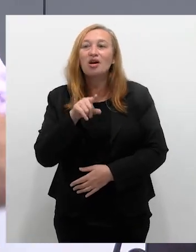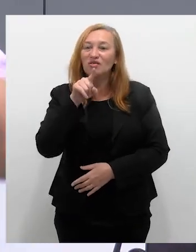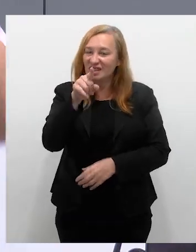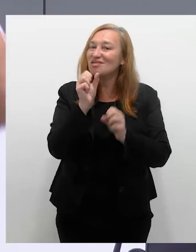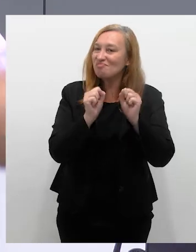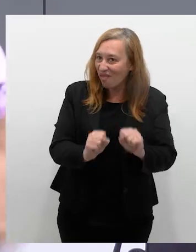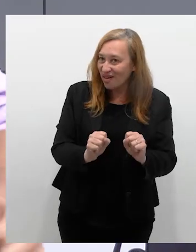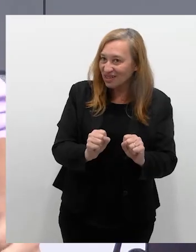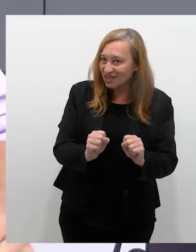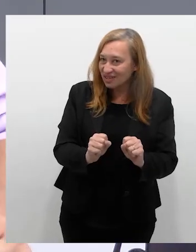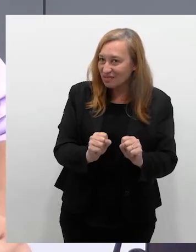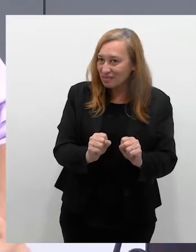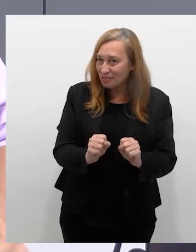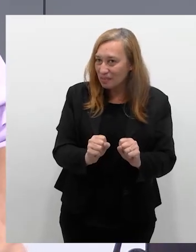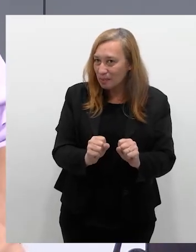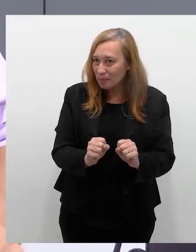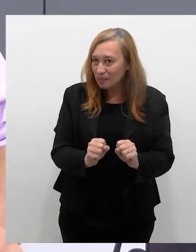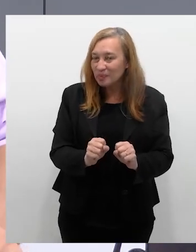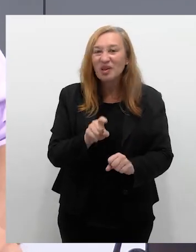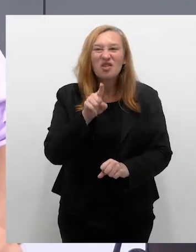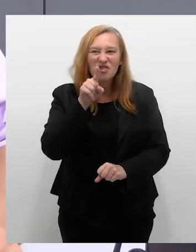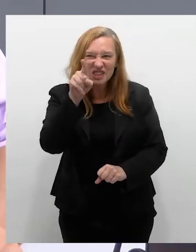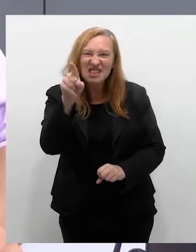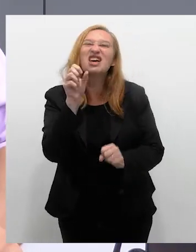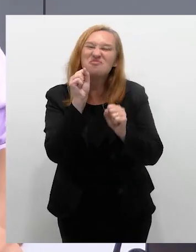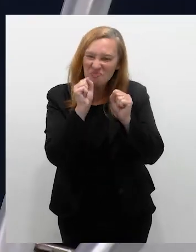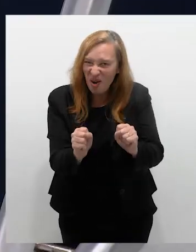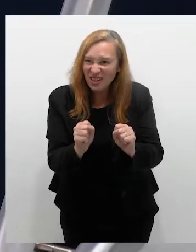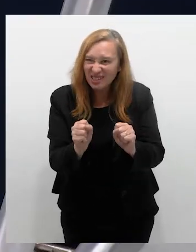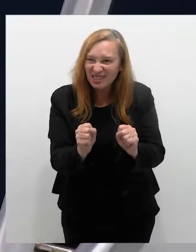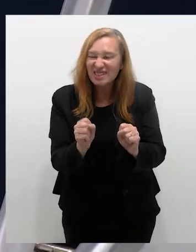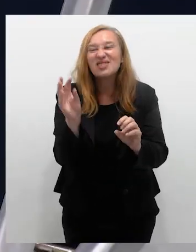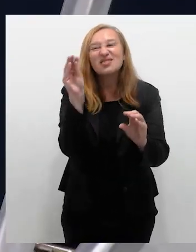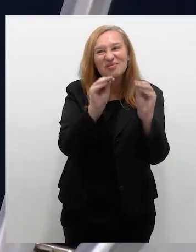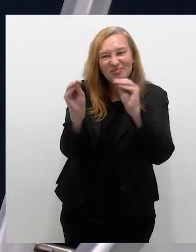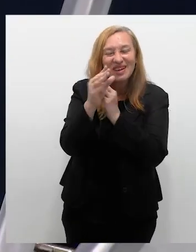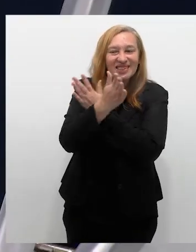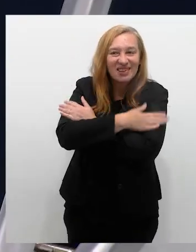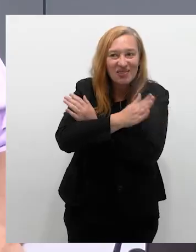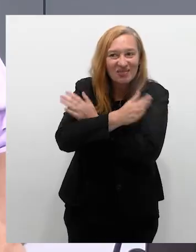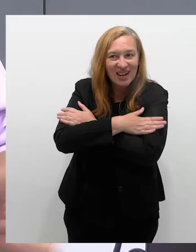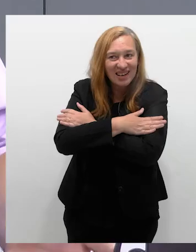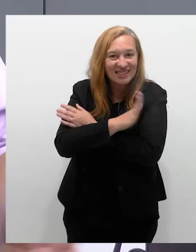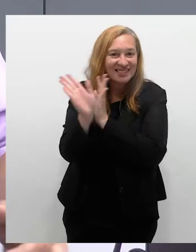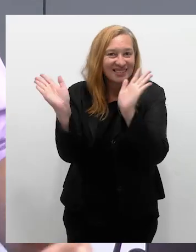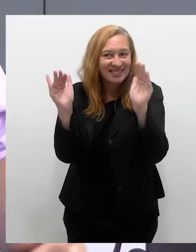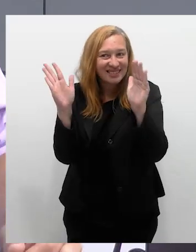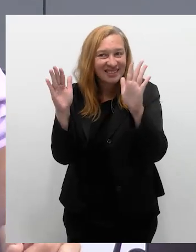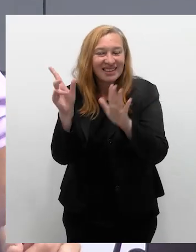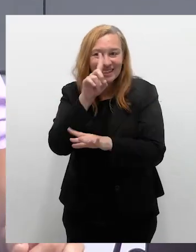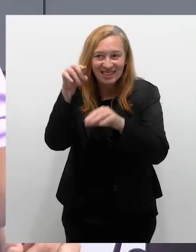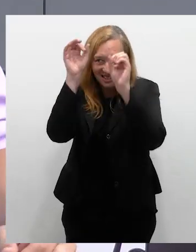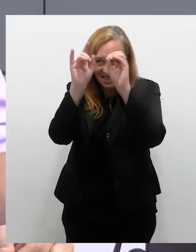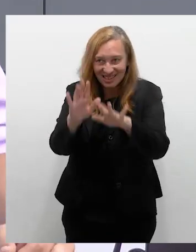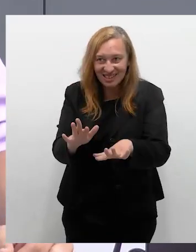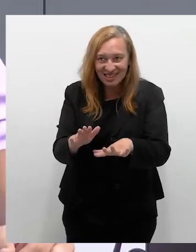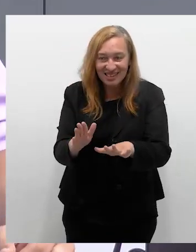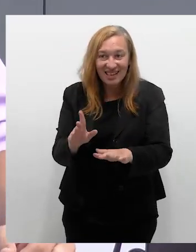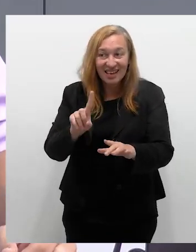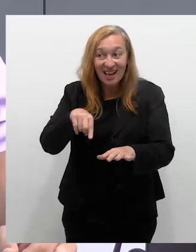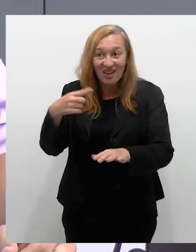Soares, porque você pode. Você pode. Um beijo, um abraço, olhar um sorriso, fica com